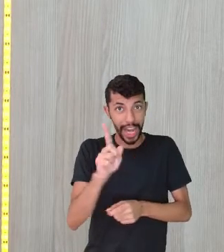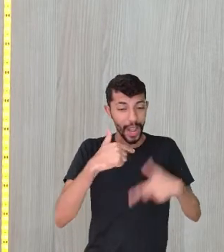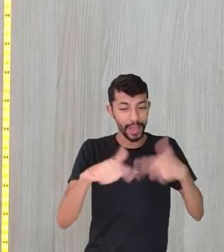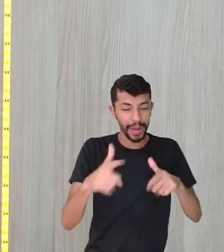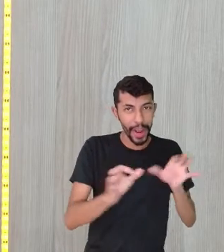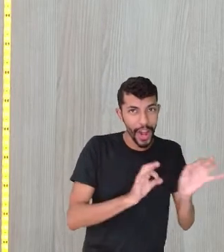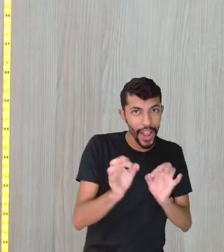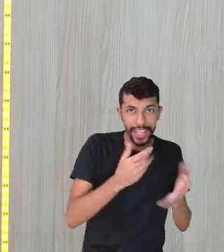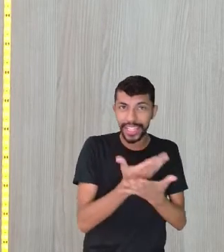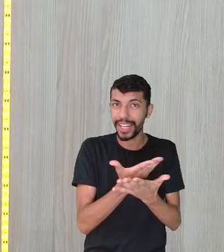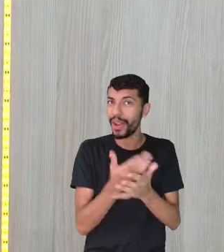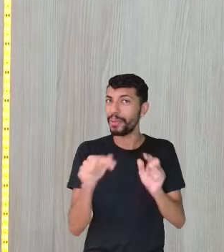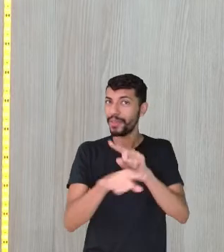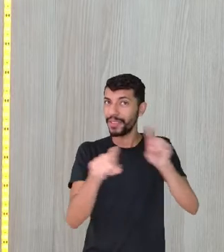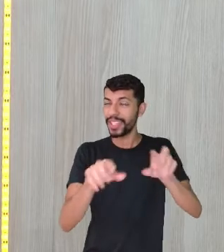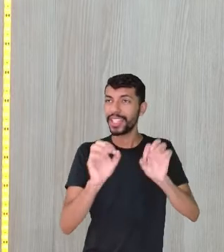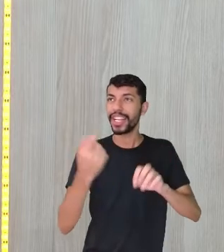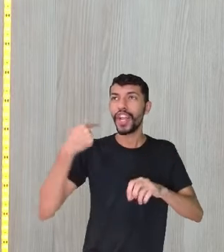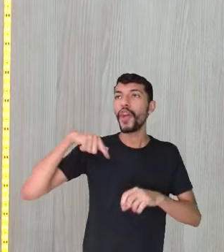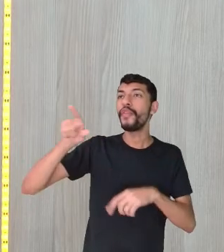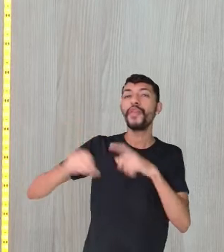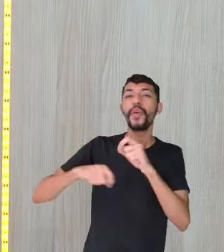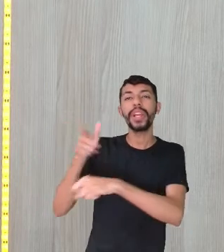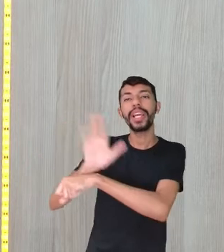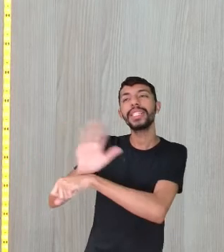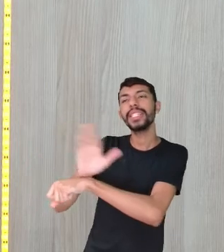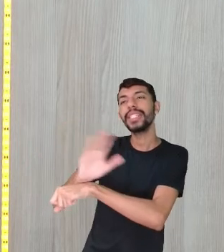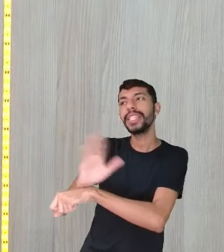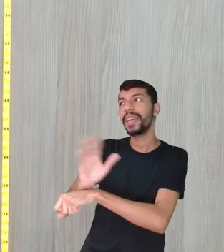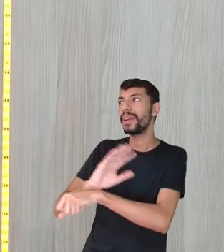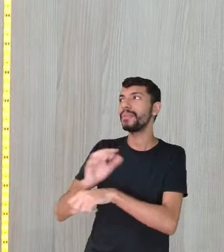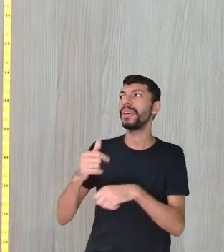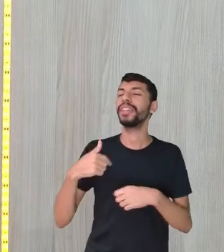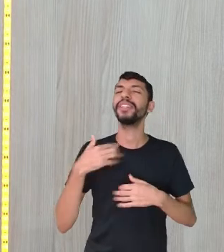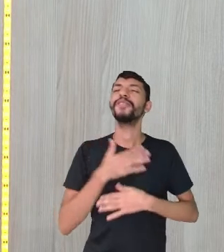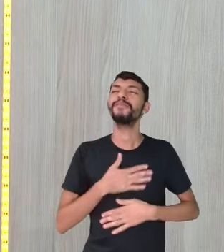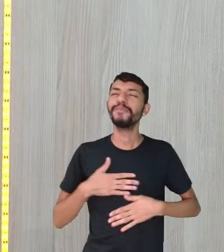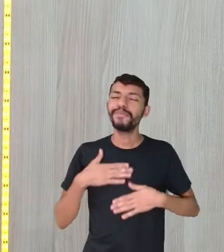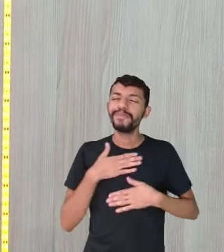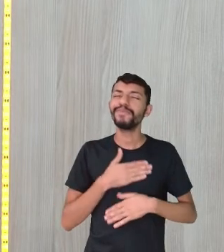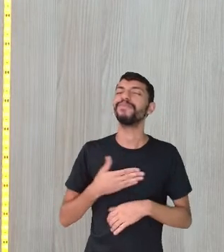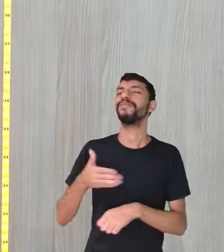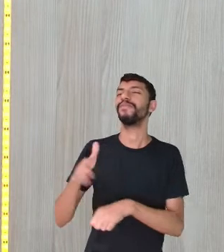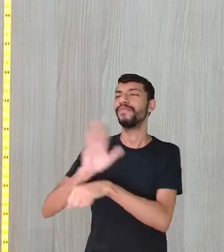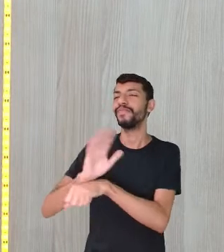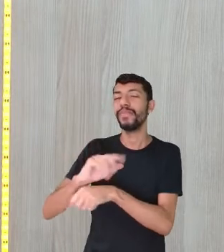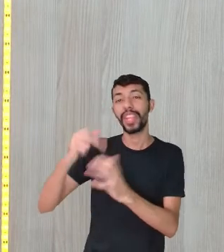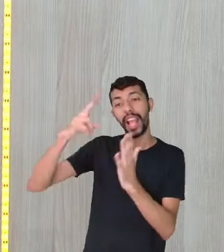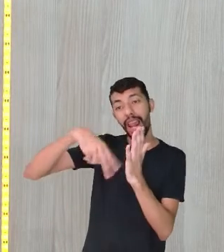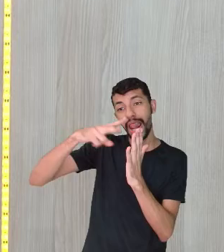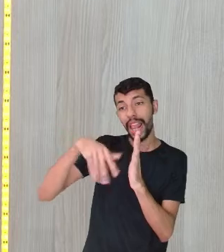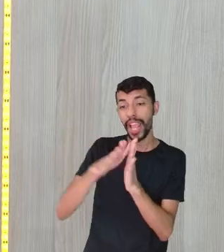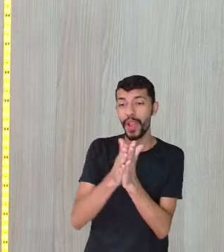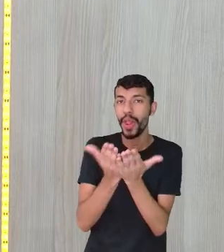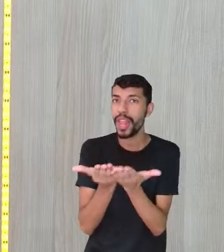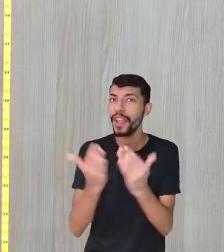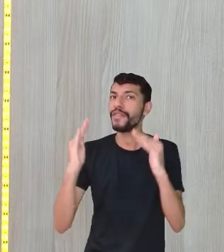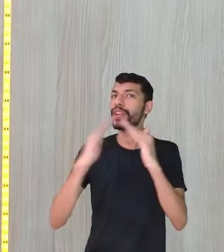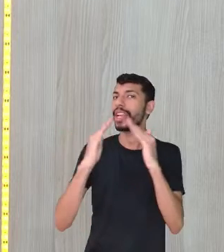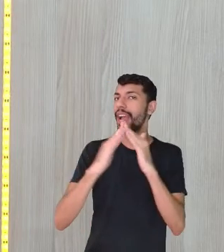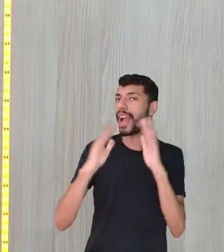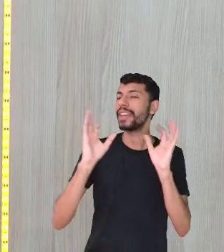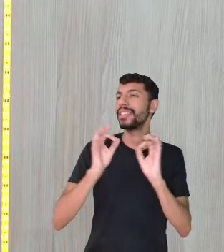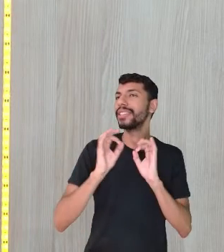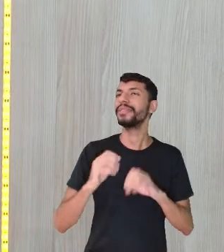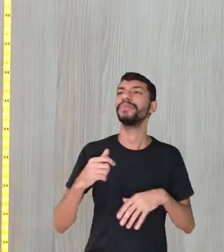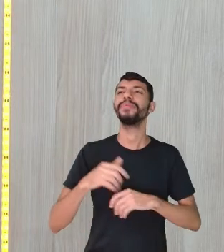Preparando aula para vocês, eu vou muito ao cinema, professora. Vou muito ao cinema, leio muito meus livrinhos em casa,